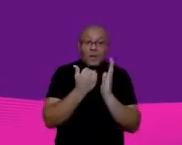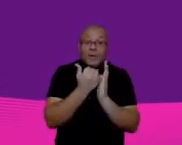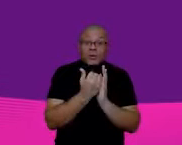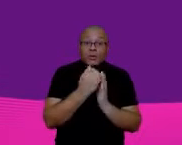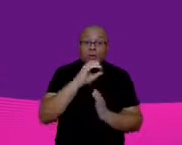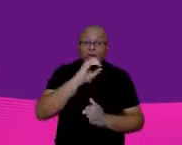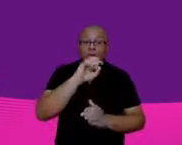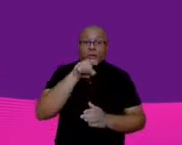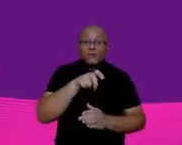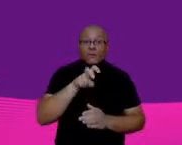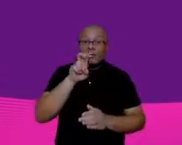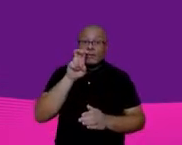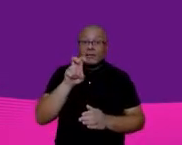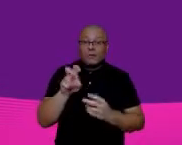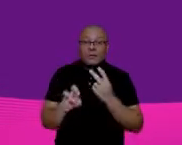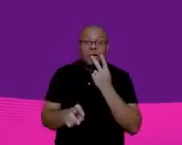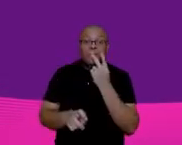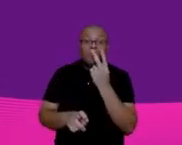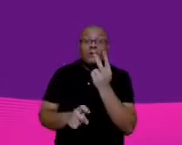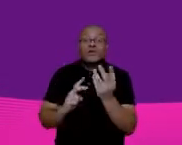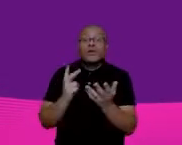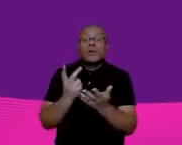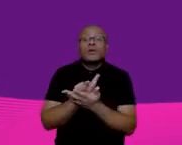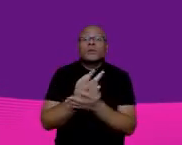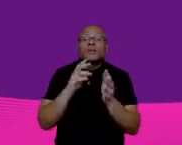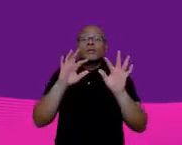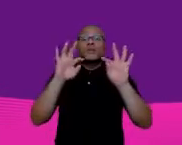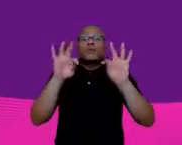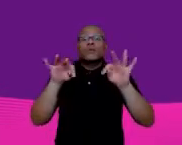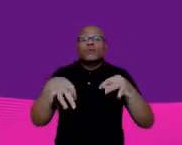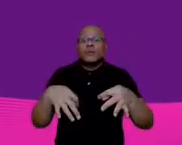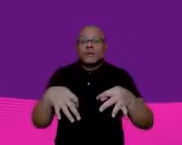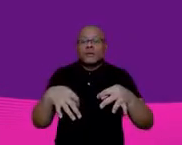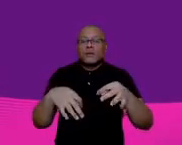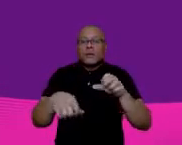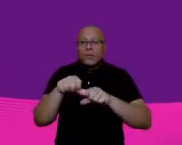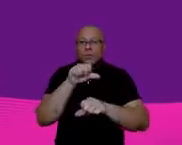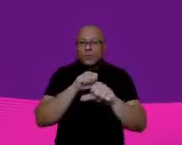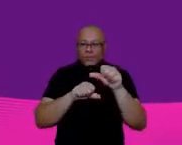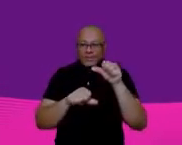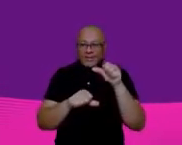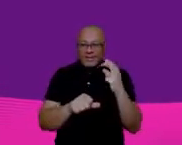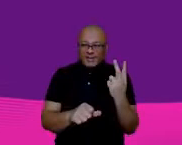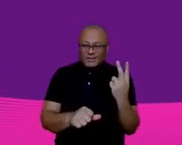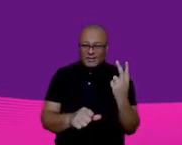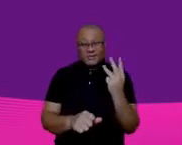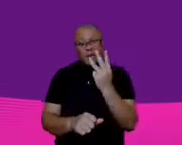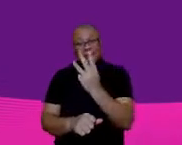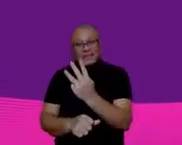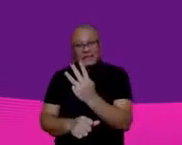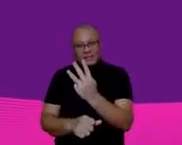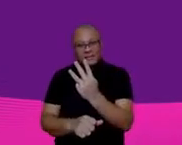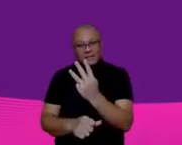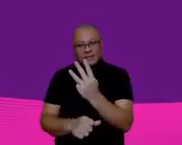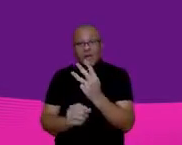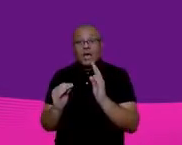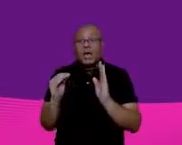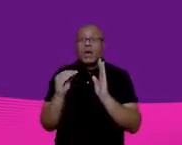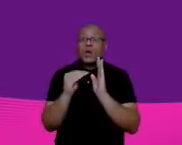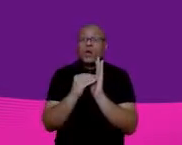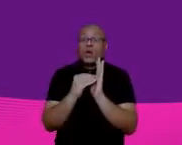E vejam o que acontece no final. Uma vez que eu coloco, a minha linha é de